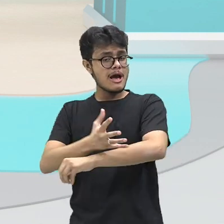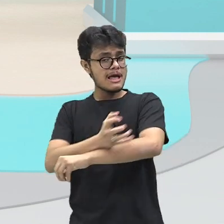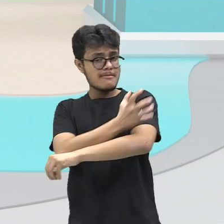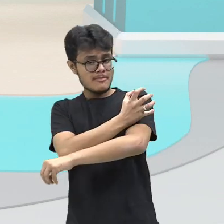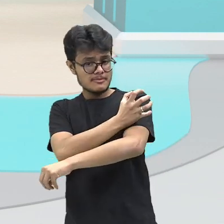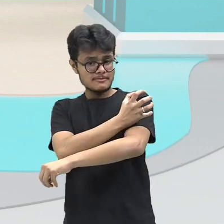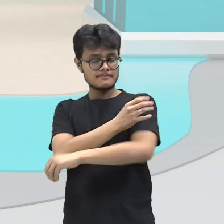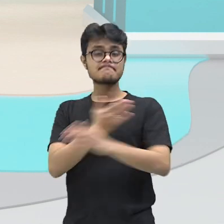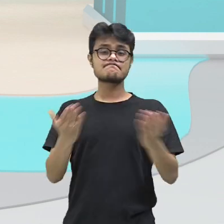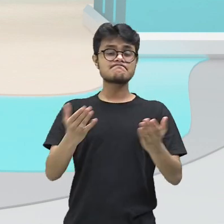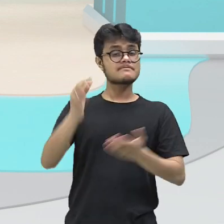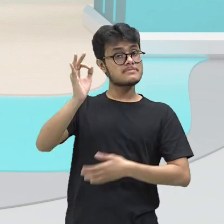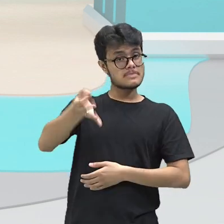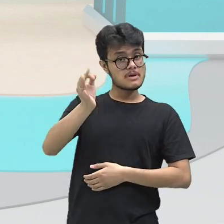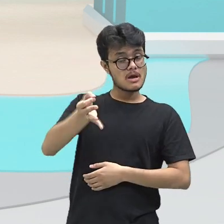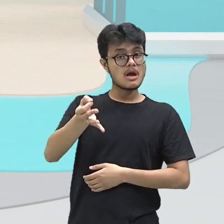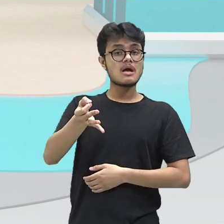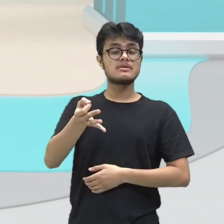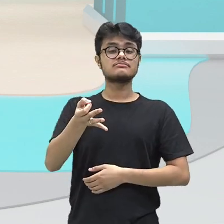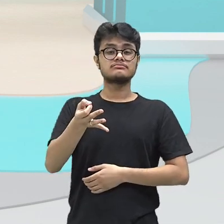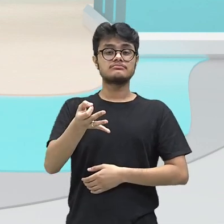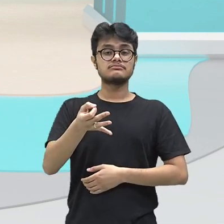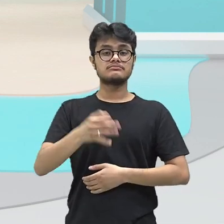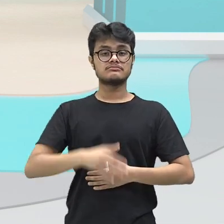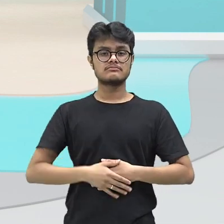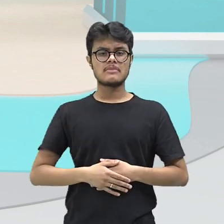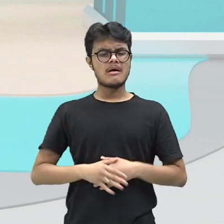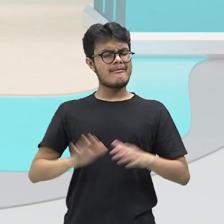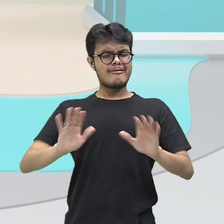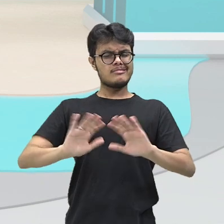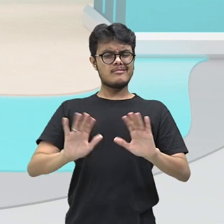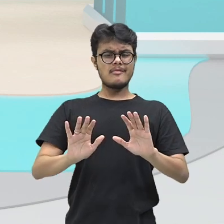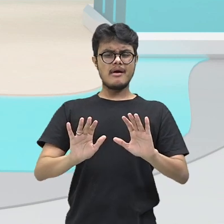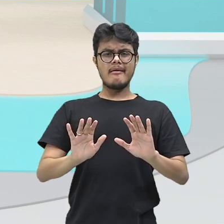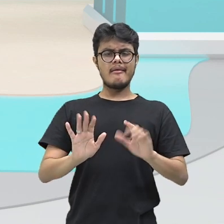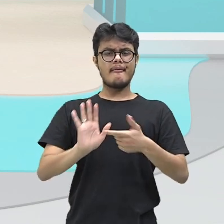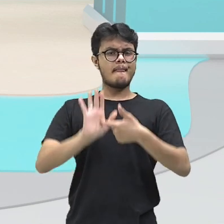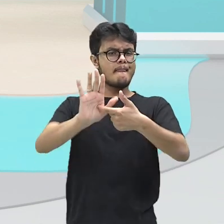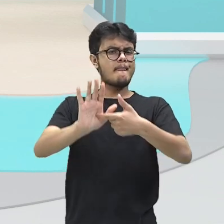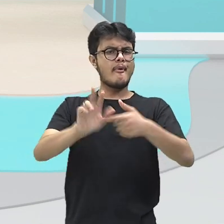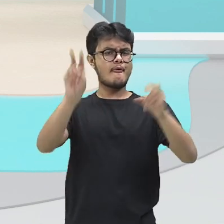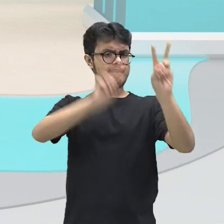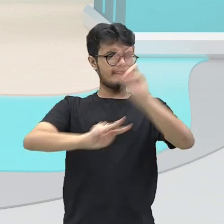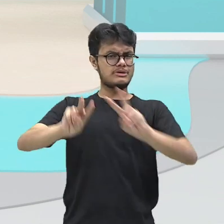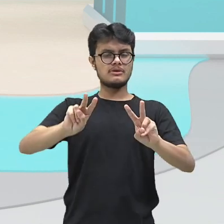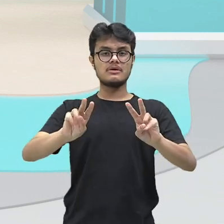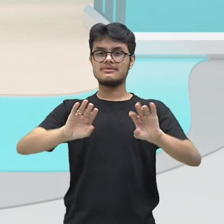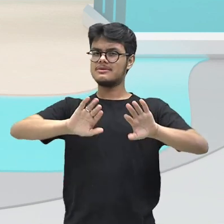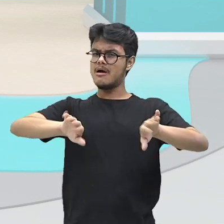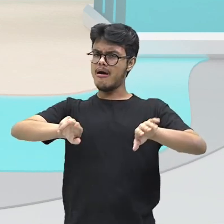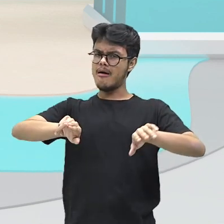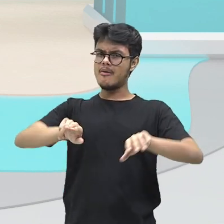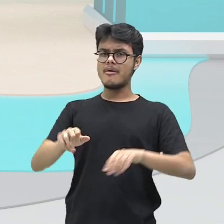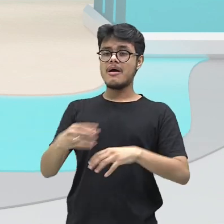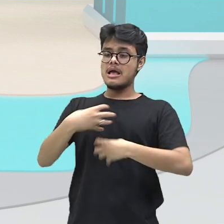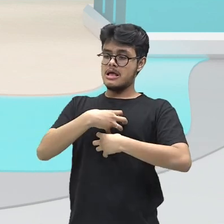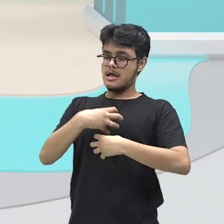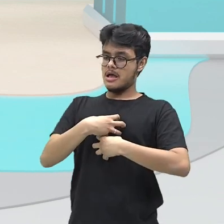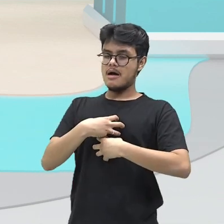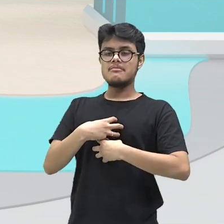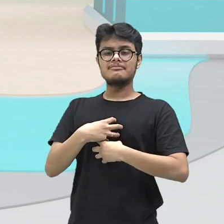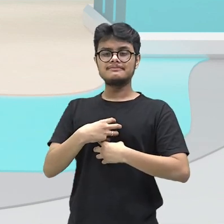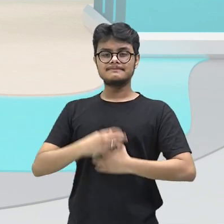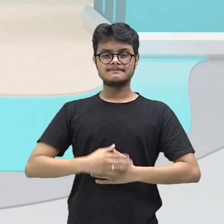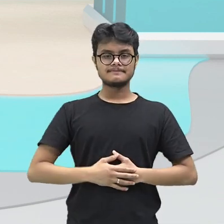veio justamente para sair dessa... Não é só uma representação, tem aí uma emoção. A gente